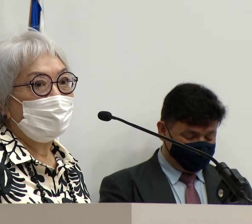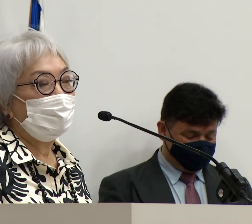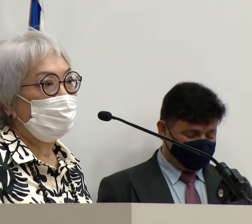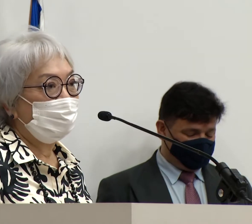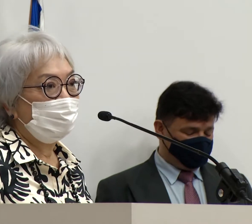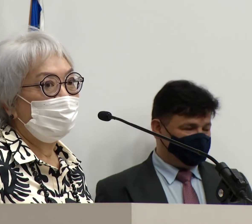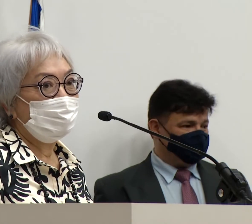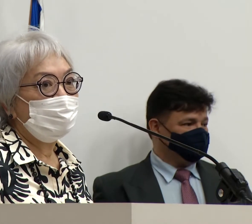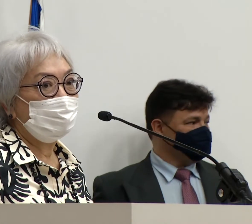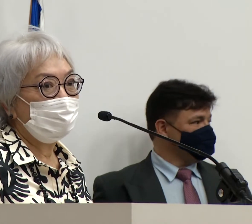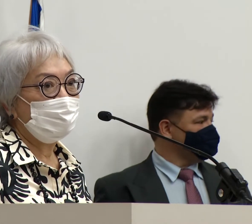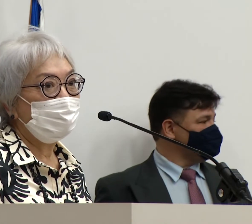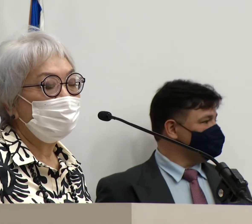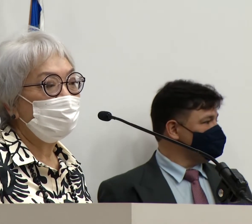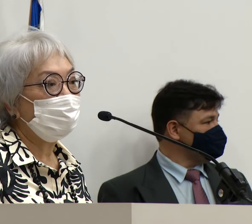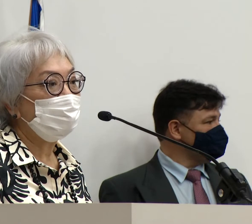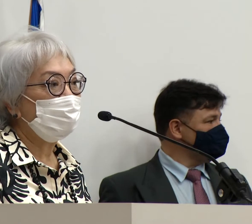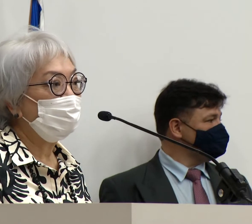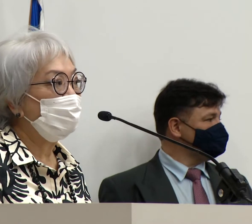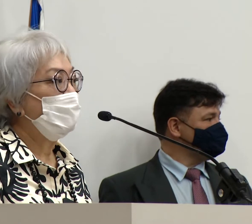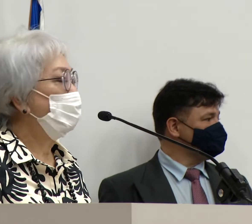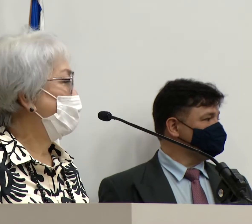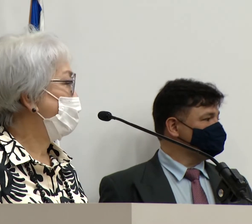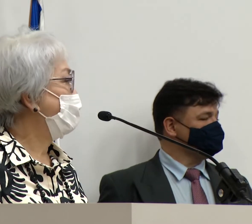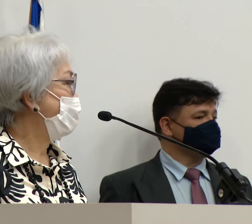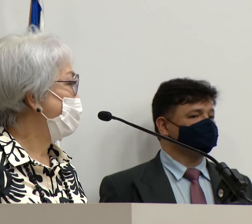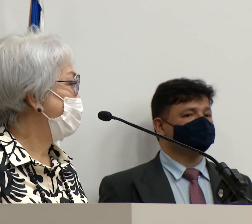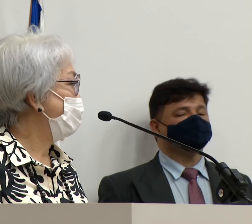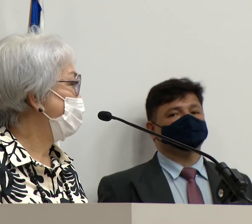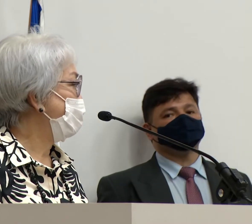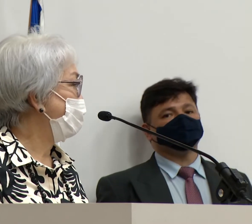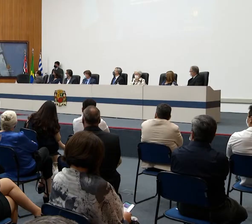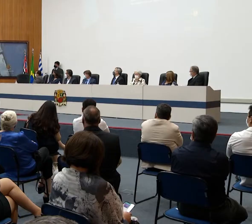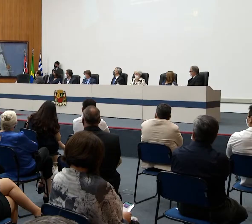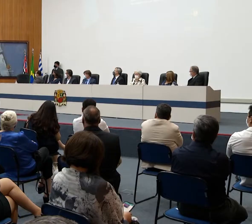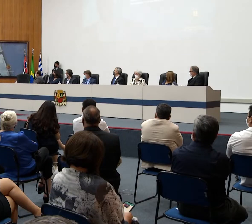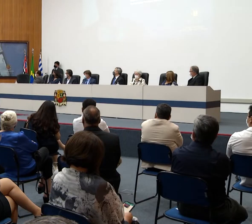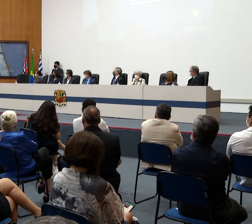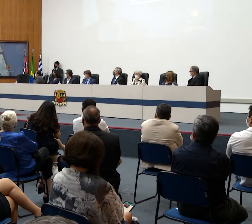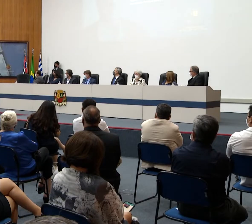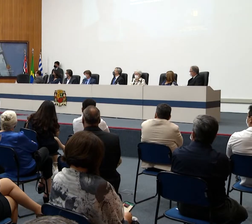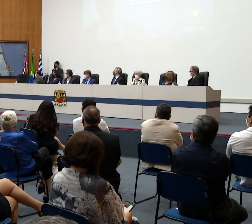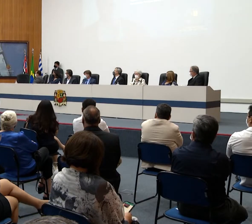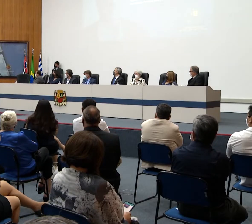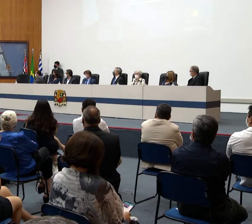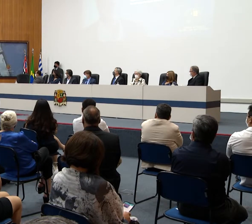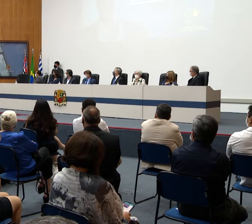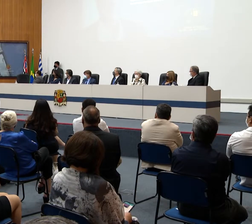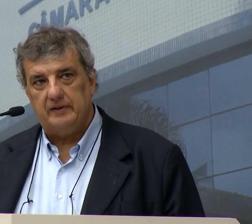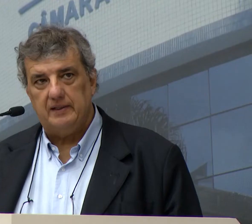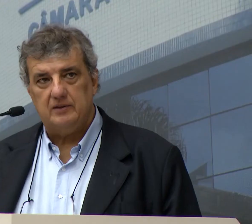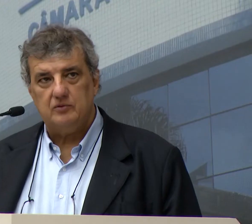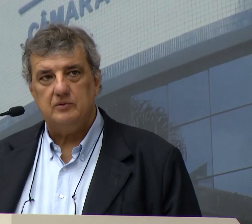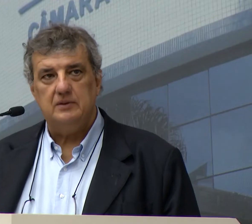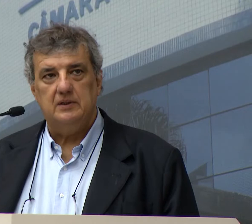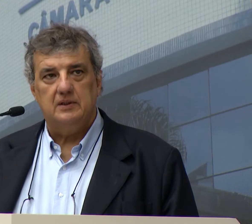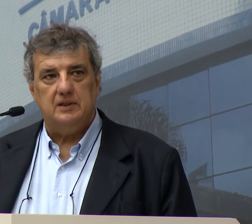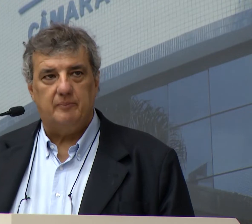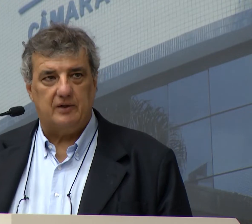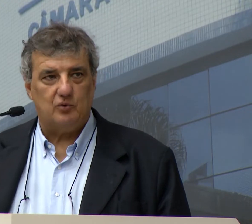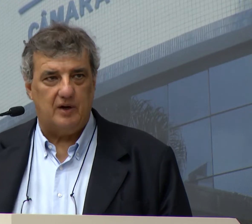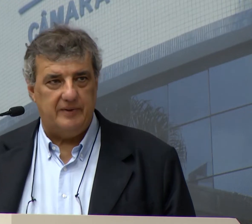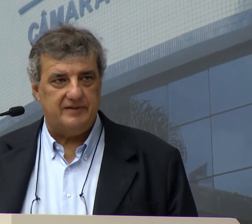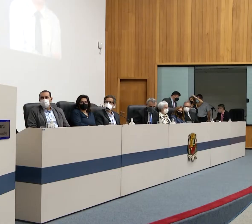Associação Paulista para o Desenvolvimento da Medicina Elizabeth Akemi Nishio e do superintendente da associação Nassime